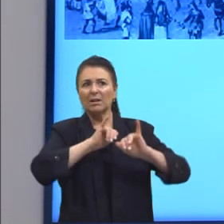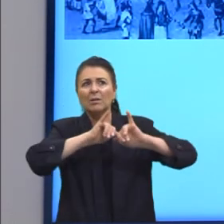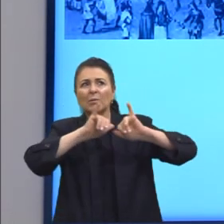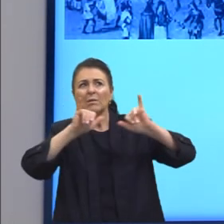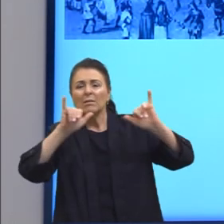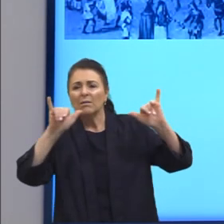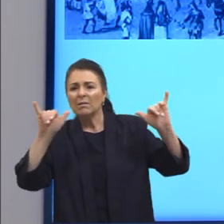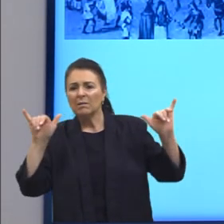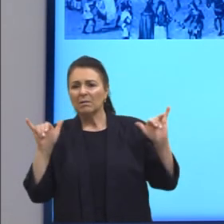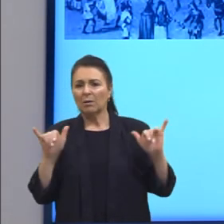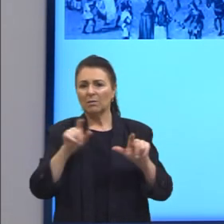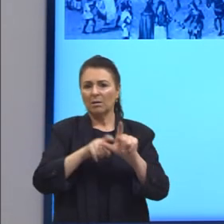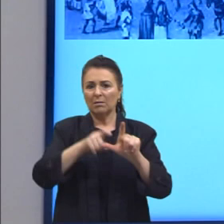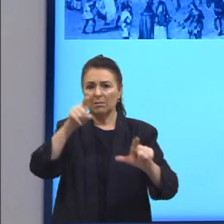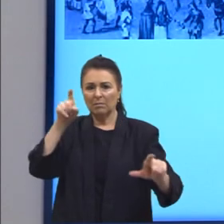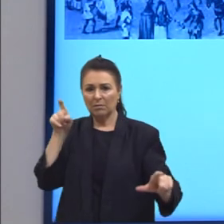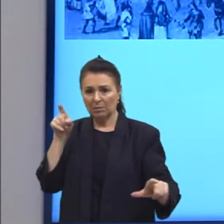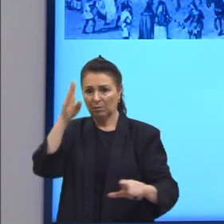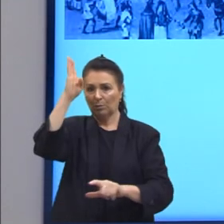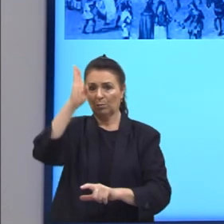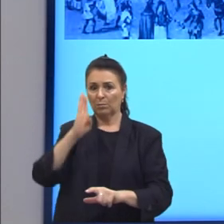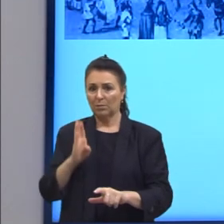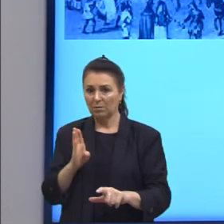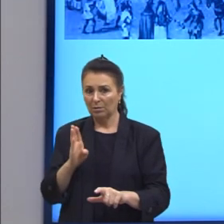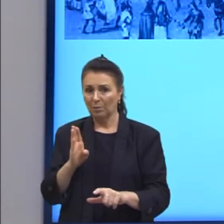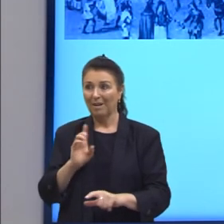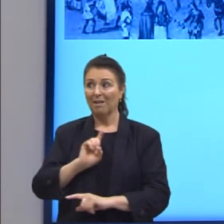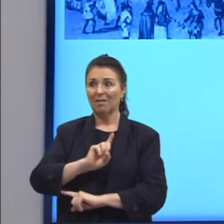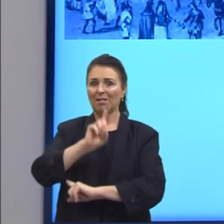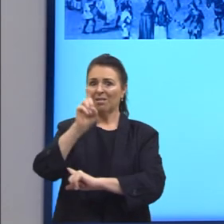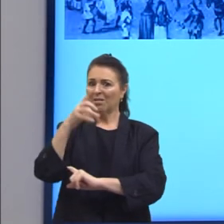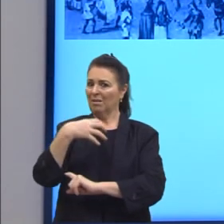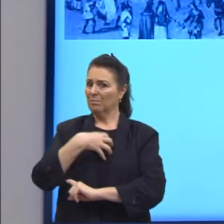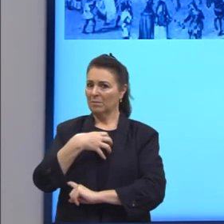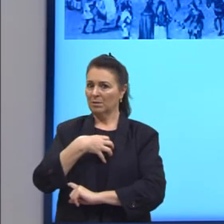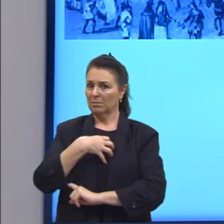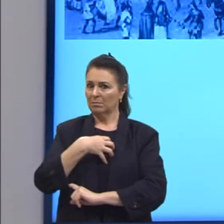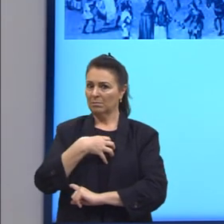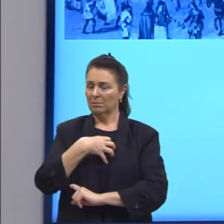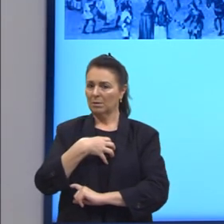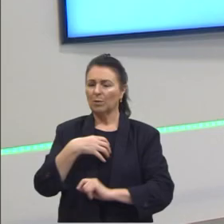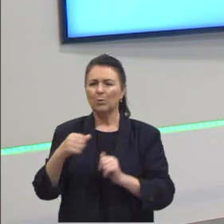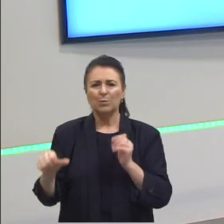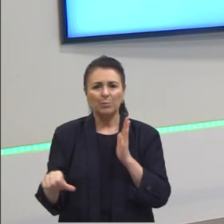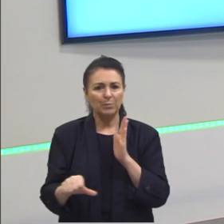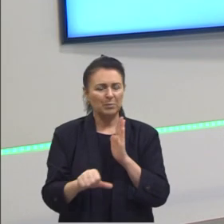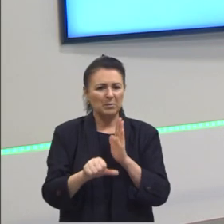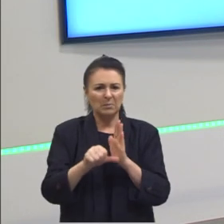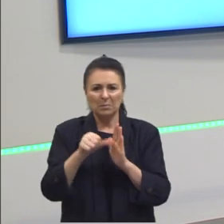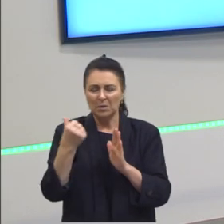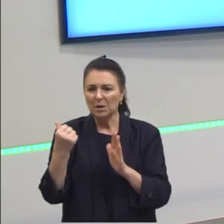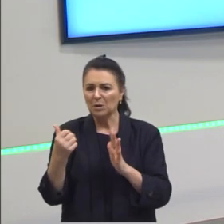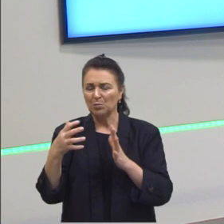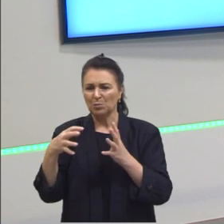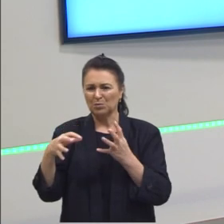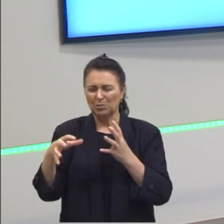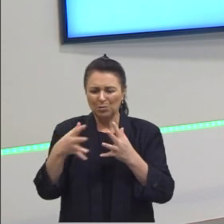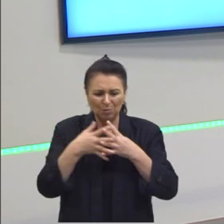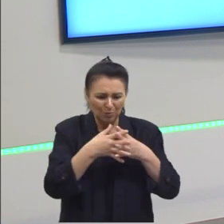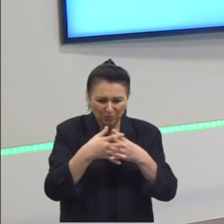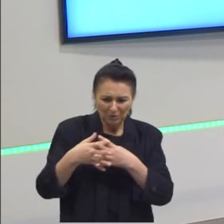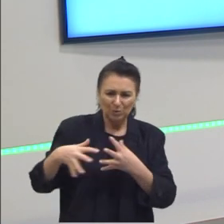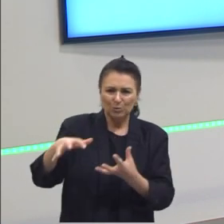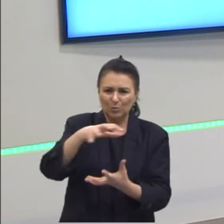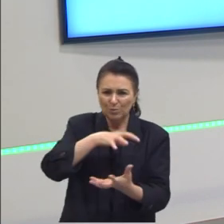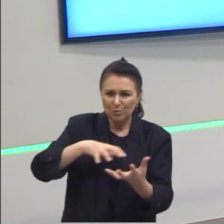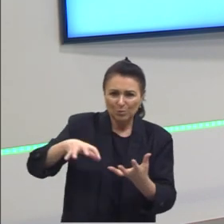do Brasil na Bahia se diz que a independência brasileira aconteceu o primeiro na Bahia né que os primeiros conflitos as primeiras guerras Lembra